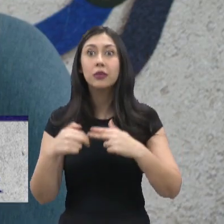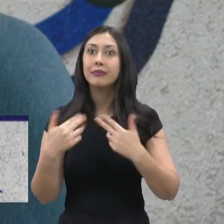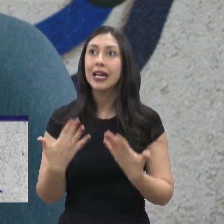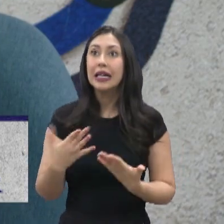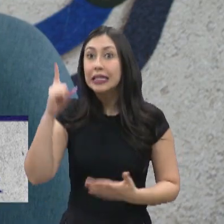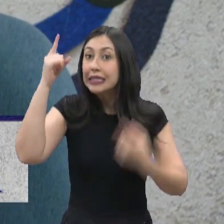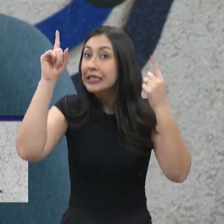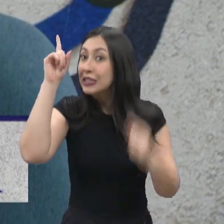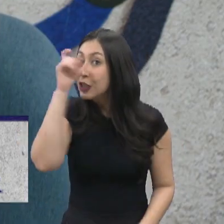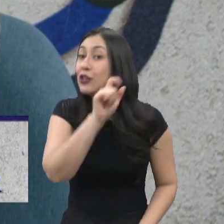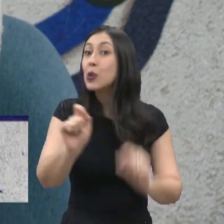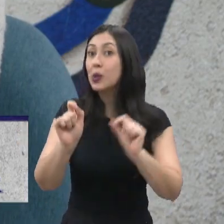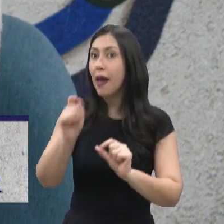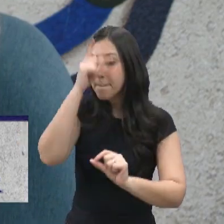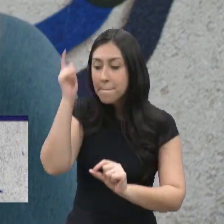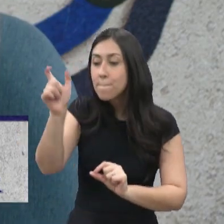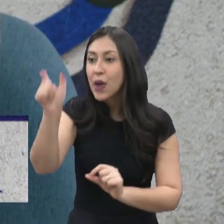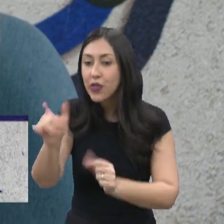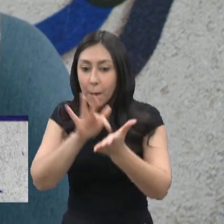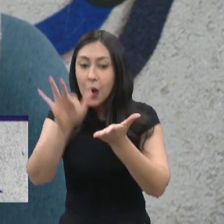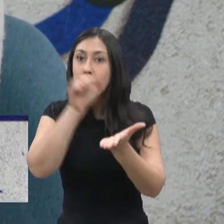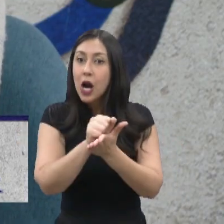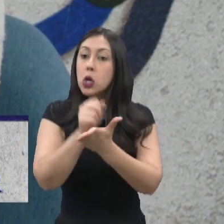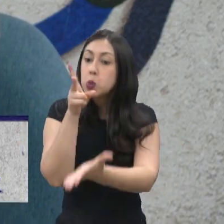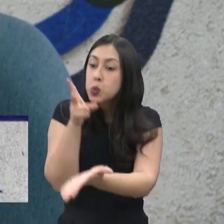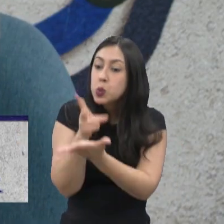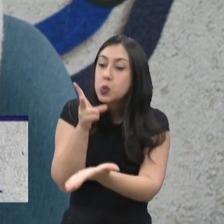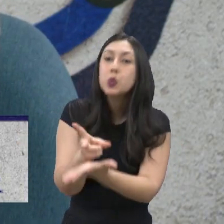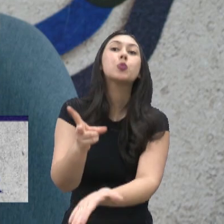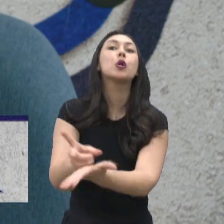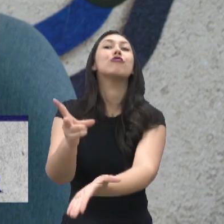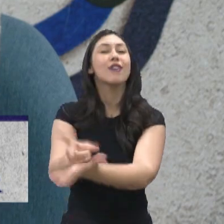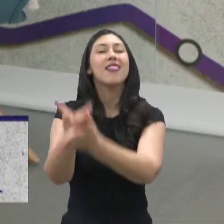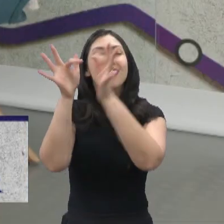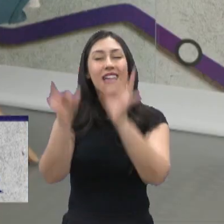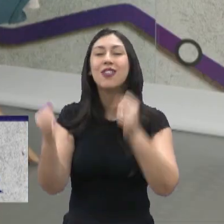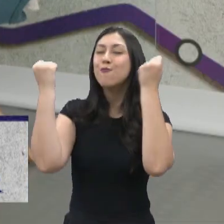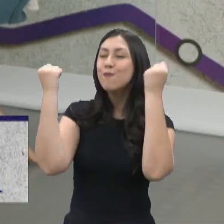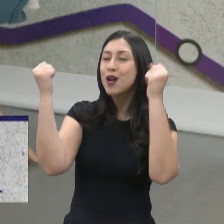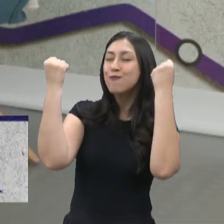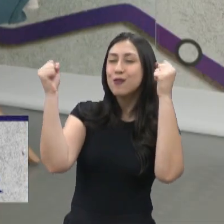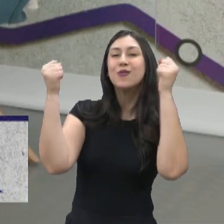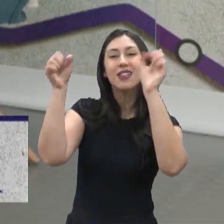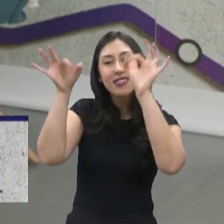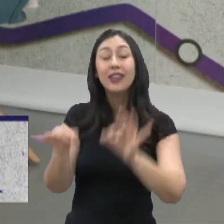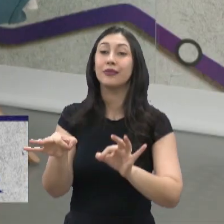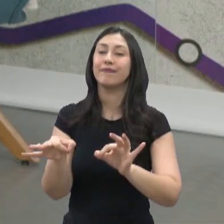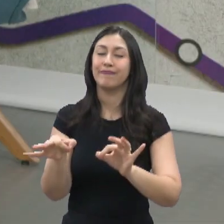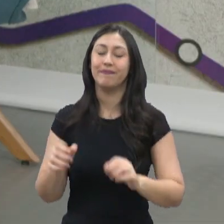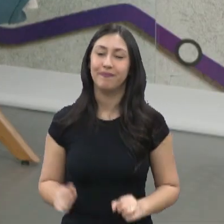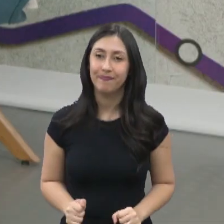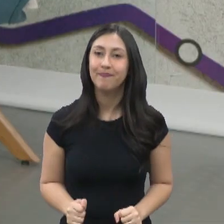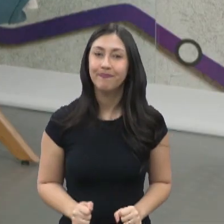ela é um grande desafio. Fazer aquela pessoa que se matriculou, né, ter constância, ter boa frequência, isso é o desafio.